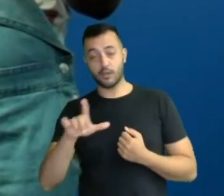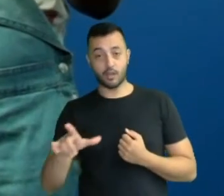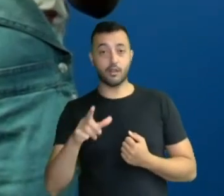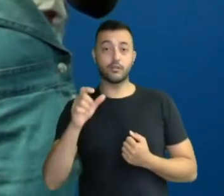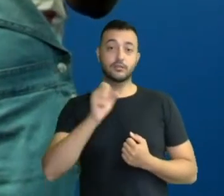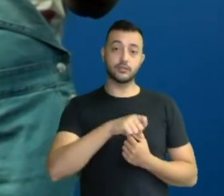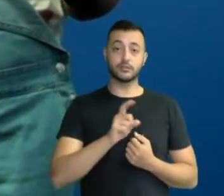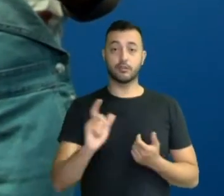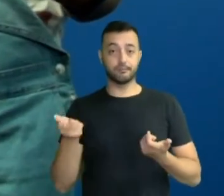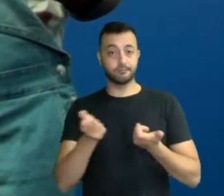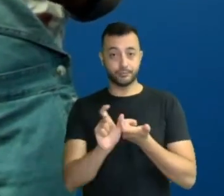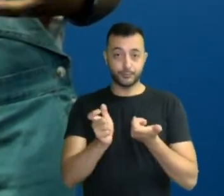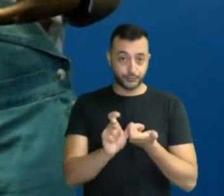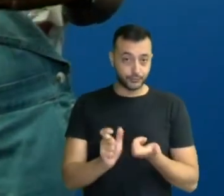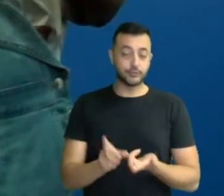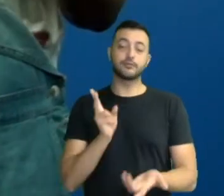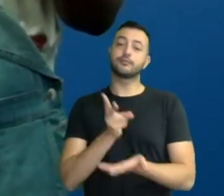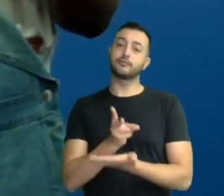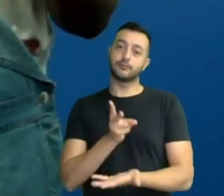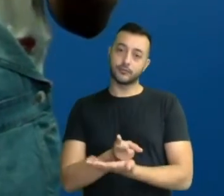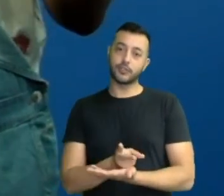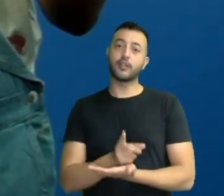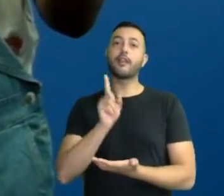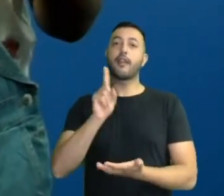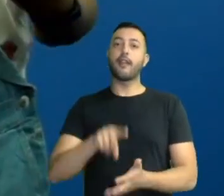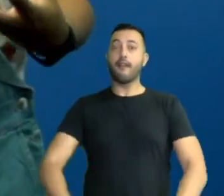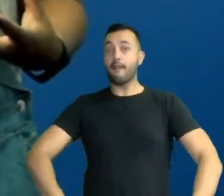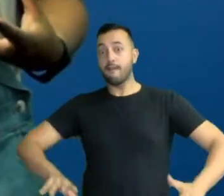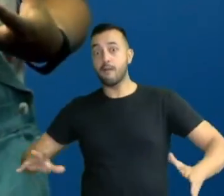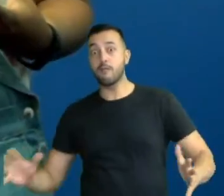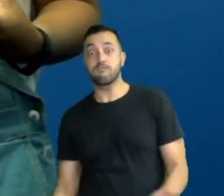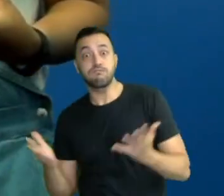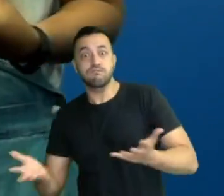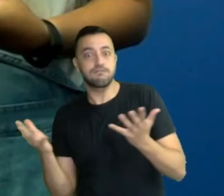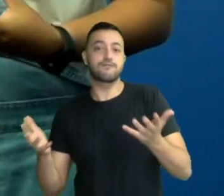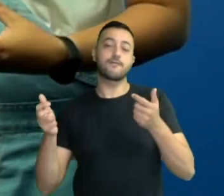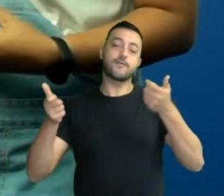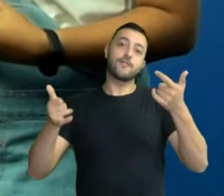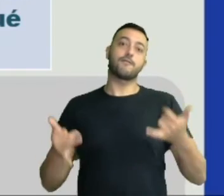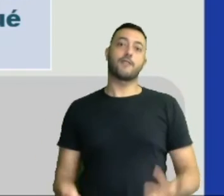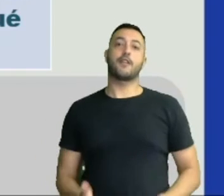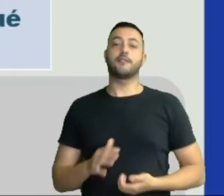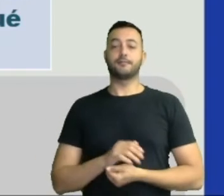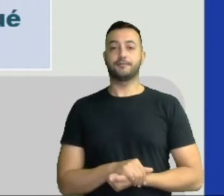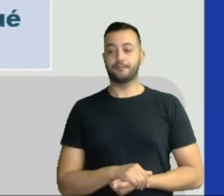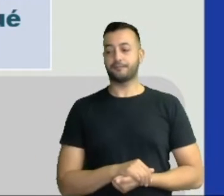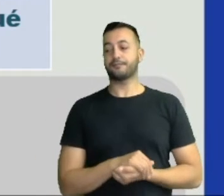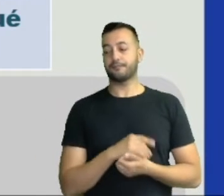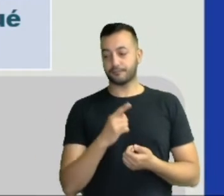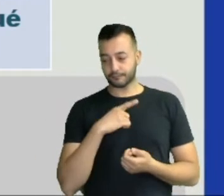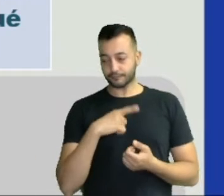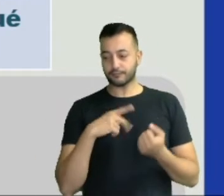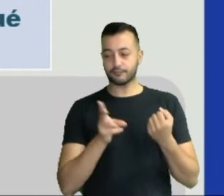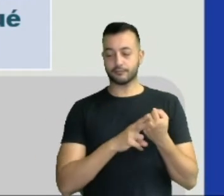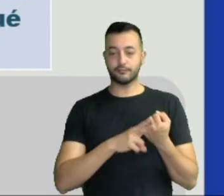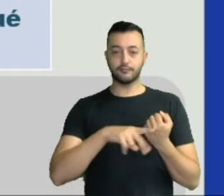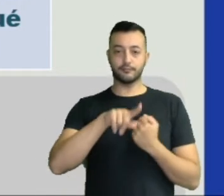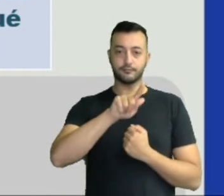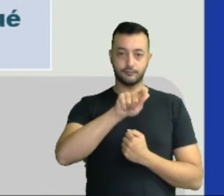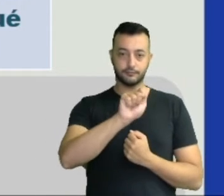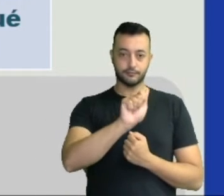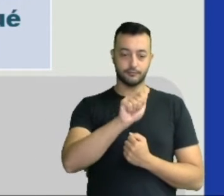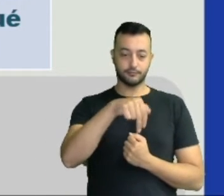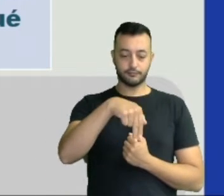pronominal, sempre ressaltando, é para a ênfase daquilo que a gente quer dizer. E aí a gente tem o verbo